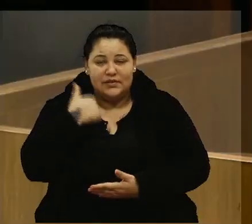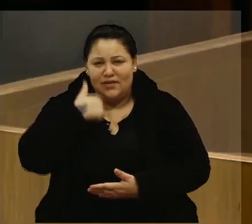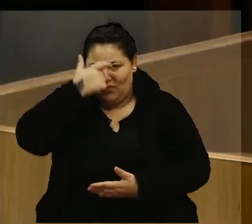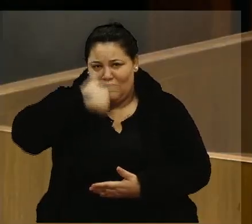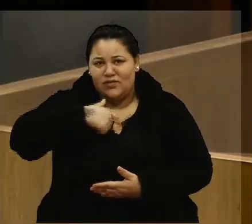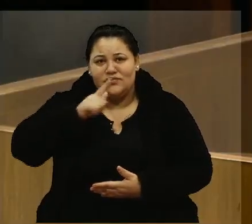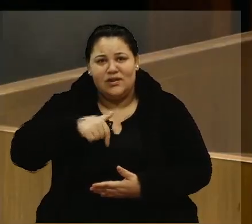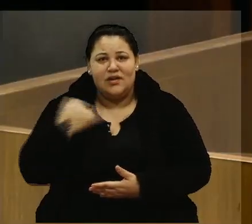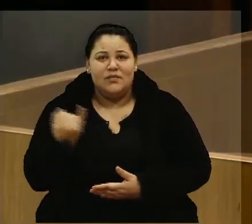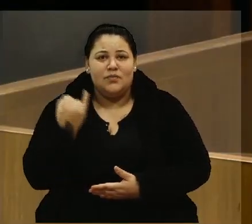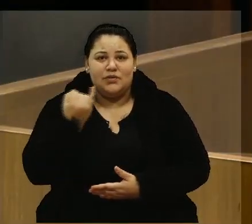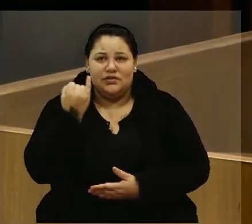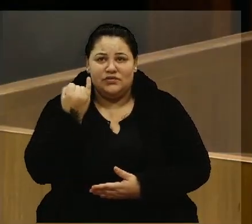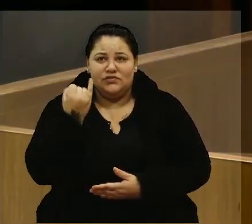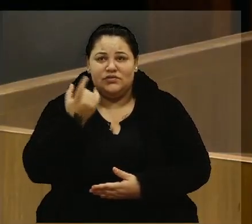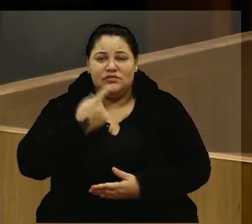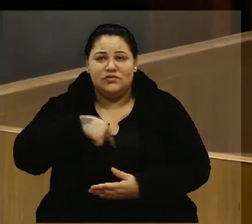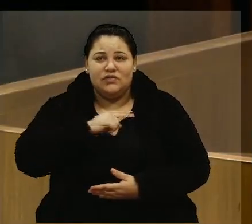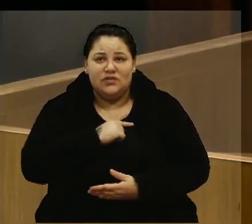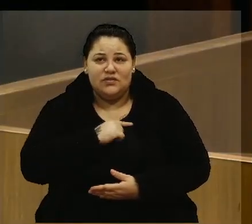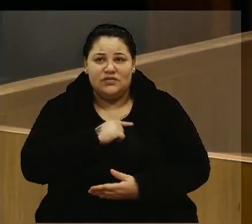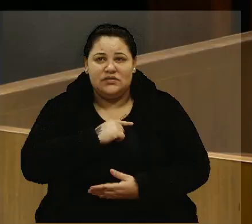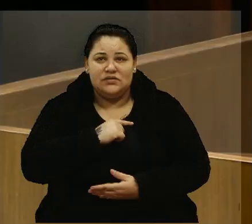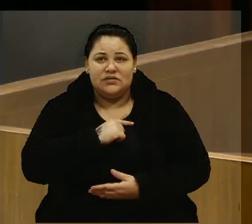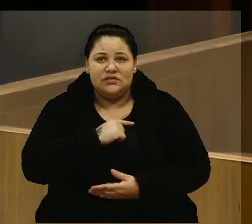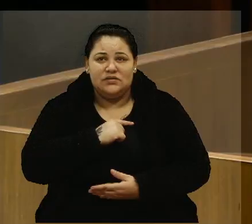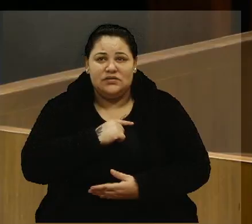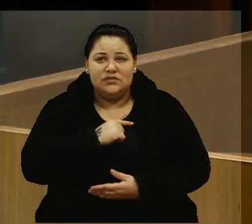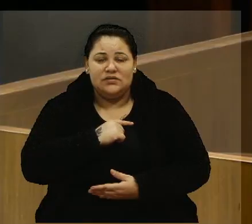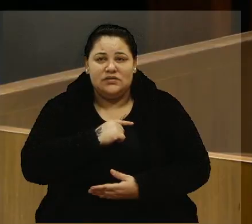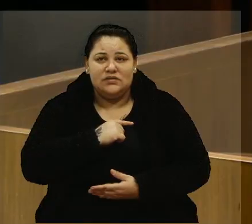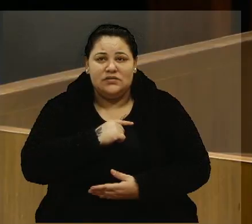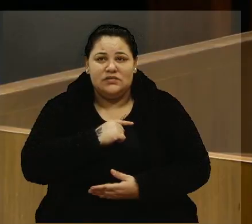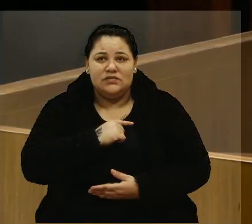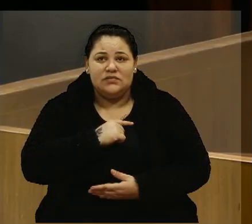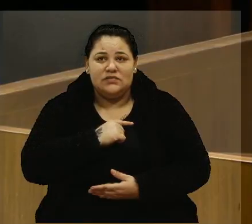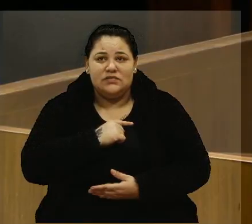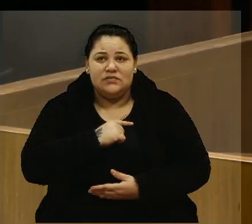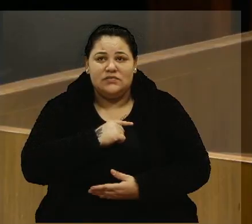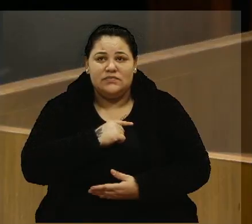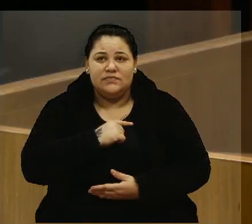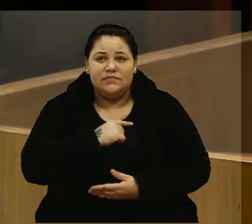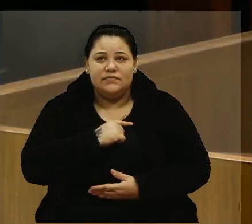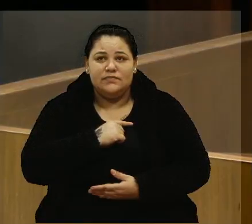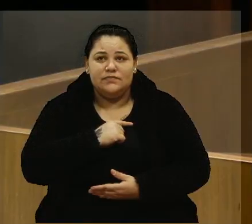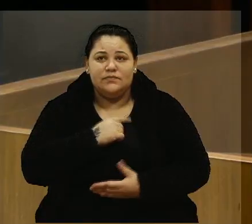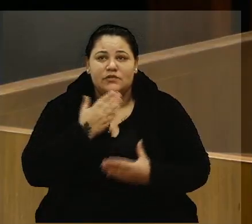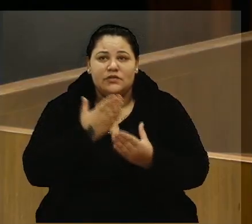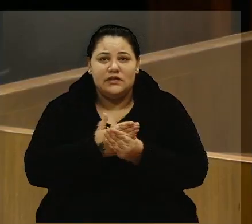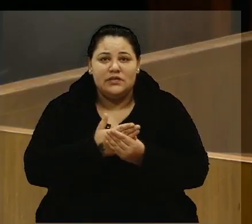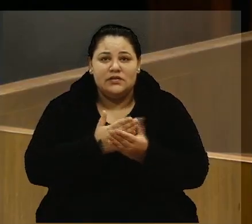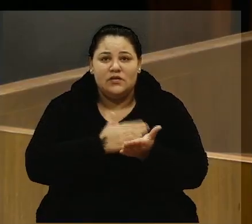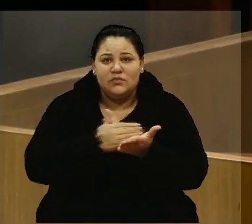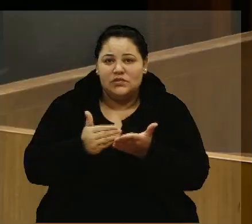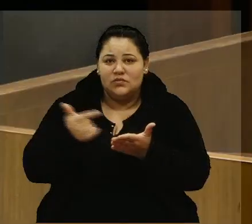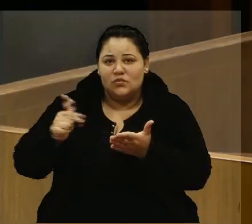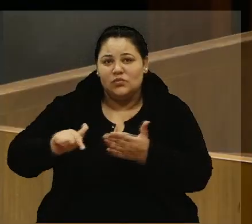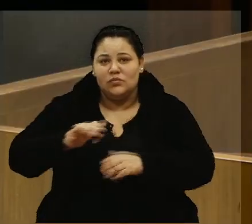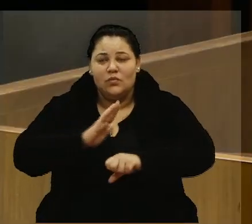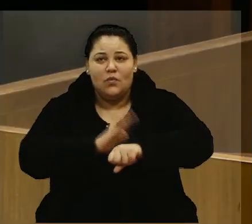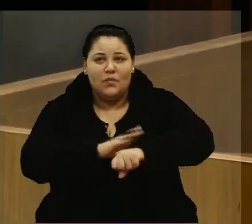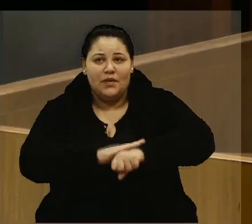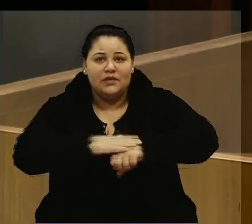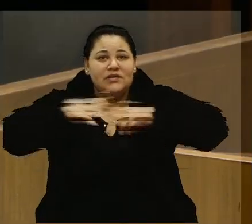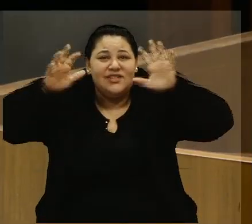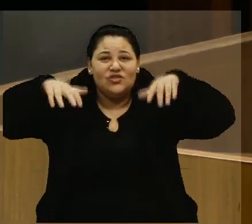que estamos, né, num processo aí que está vindo outra estação, tá